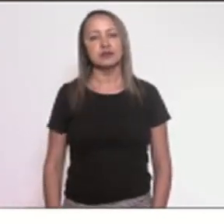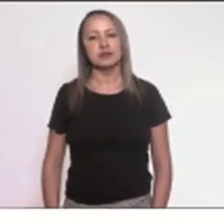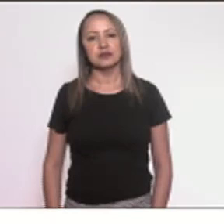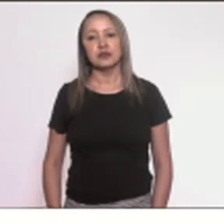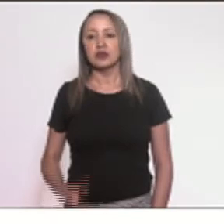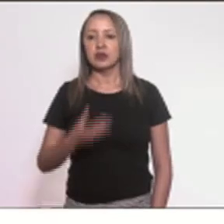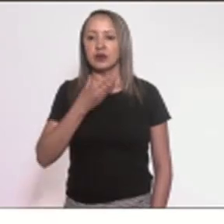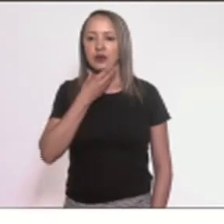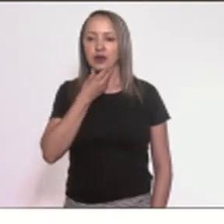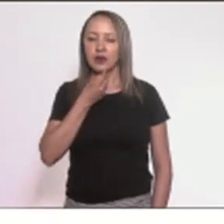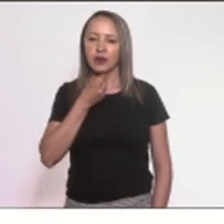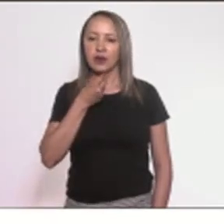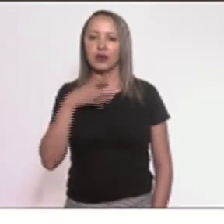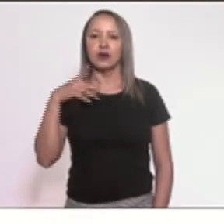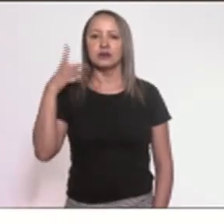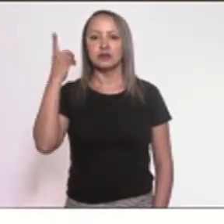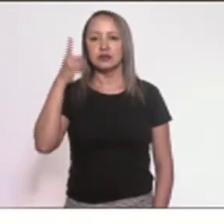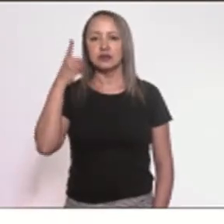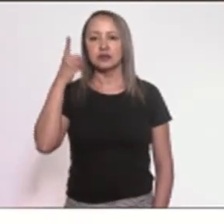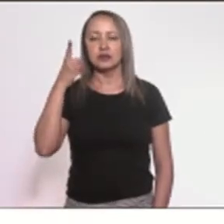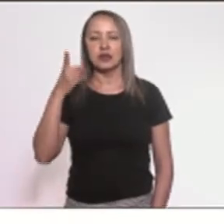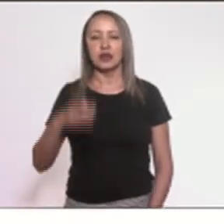e senhor deputado,